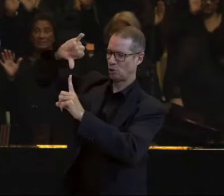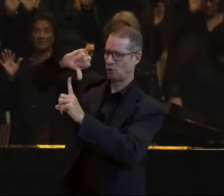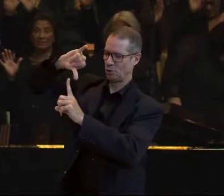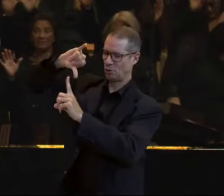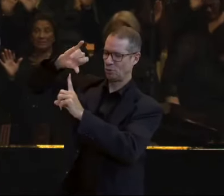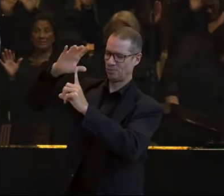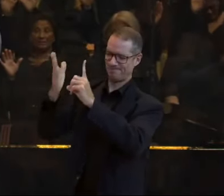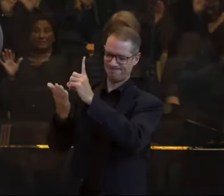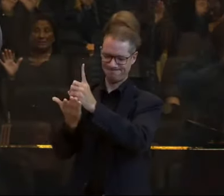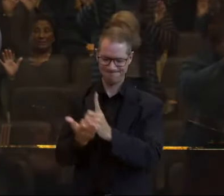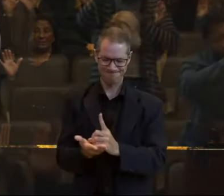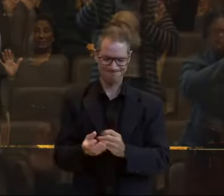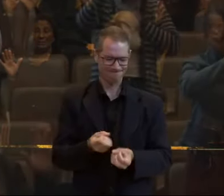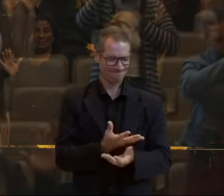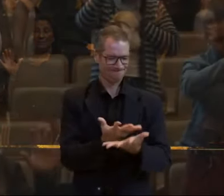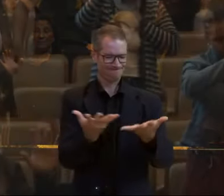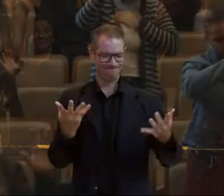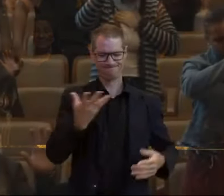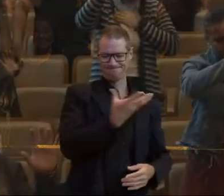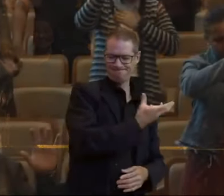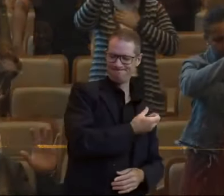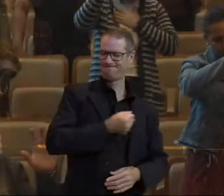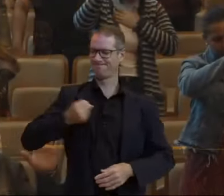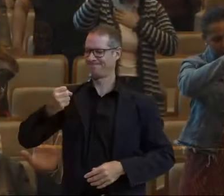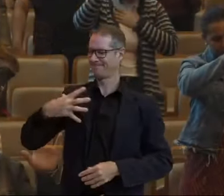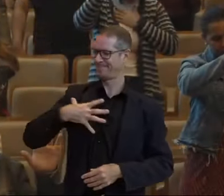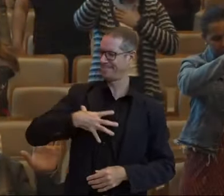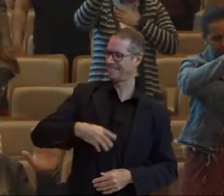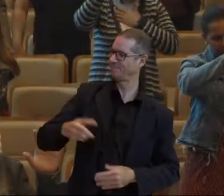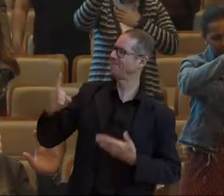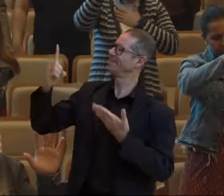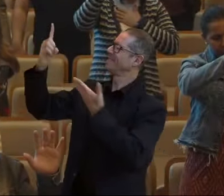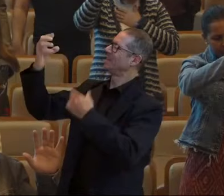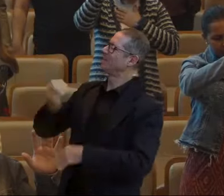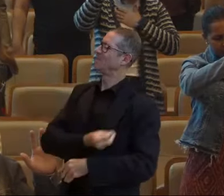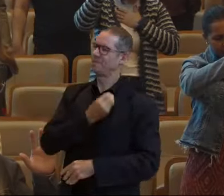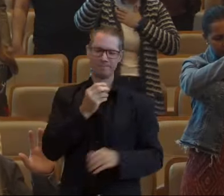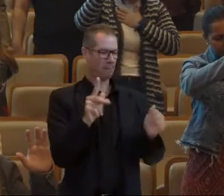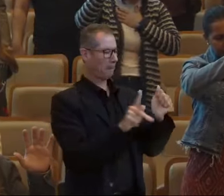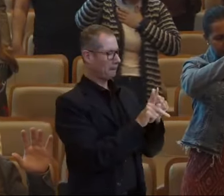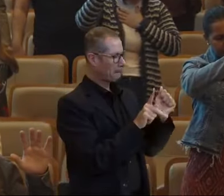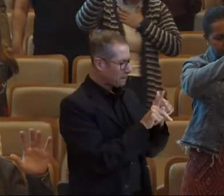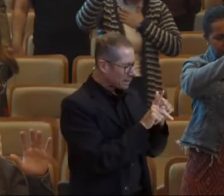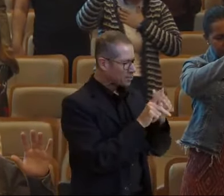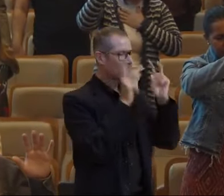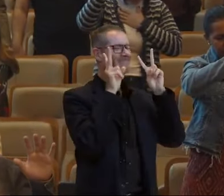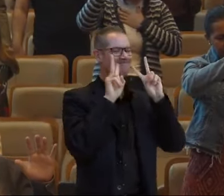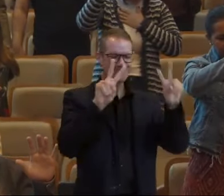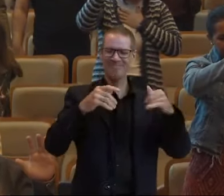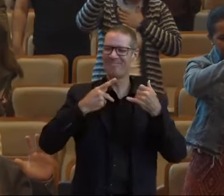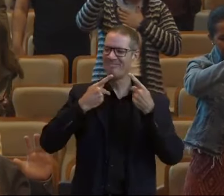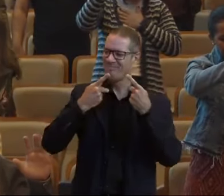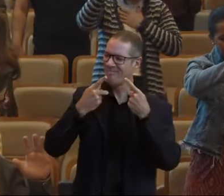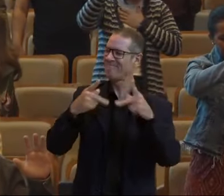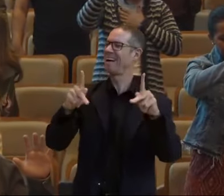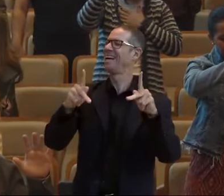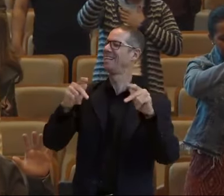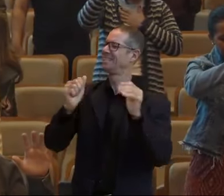nosso Salvador, o Filho do Deus vivo, como Pedro mesmo testificou. E eu te louvo,